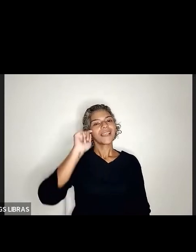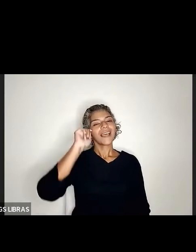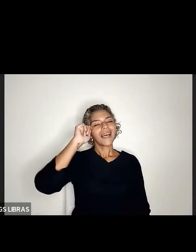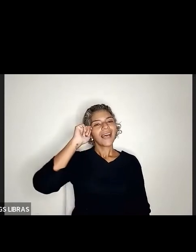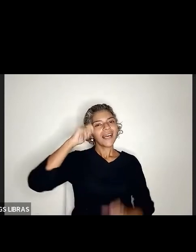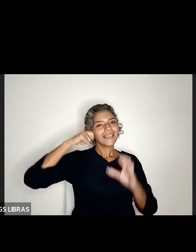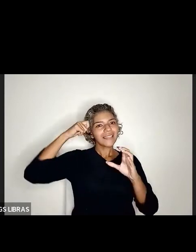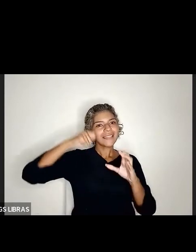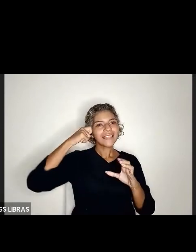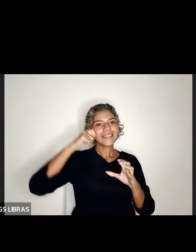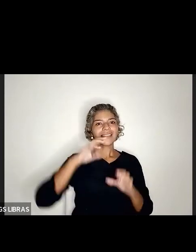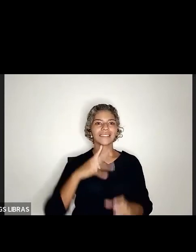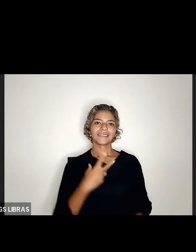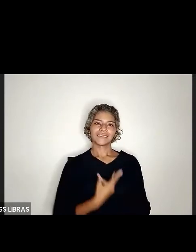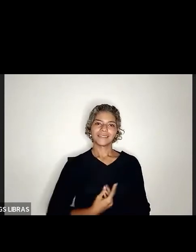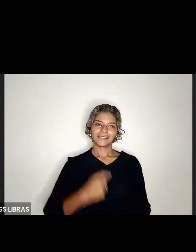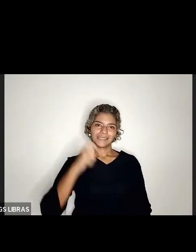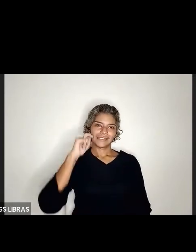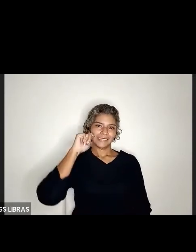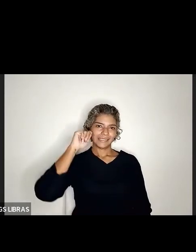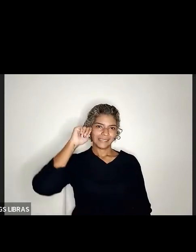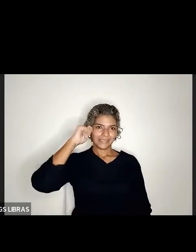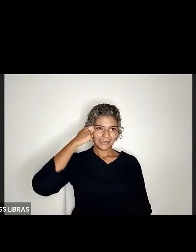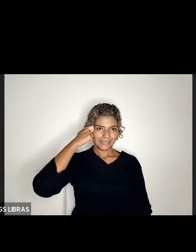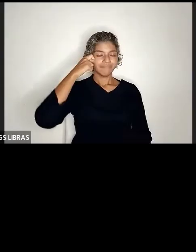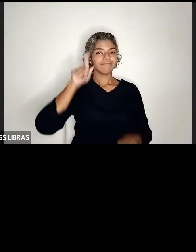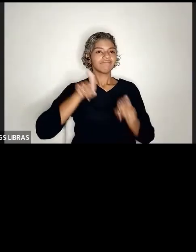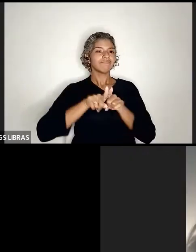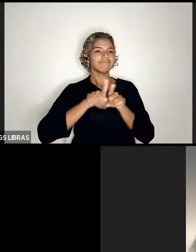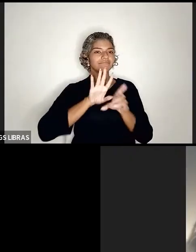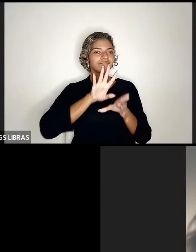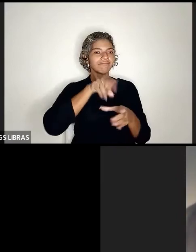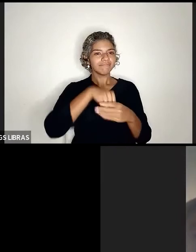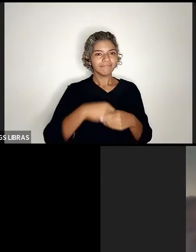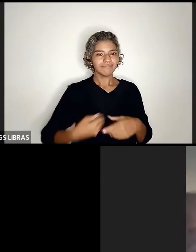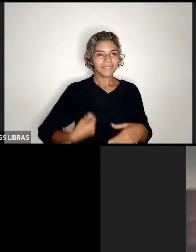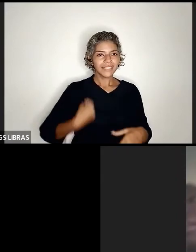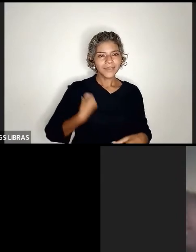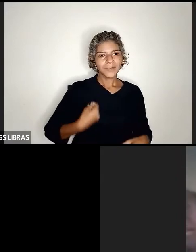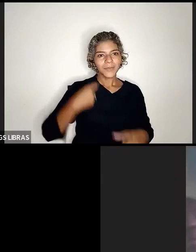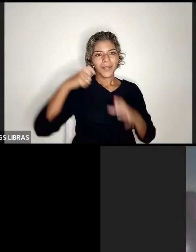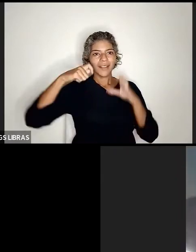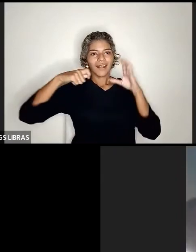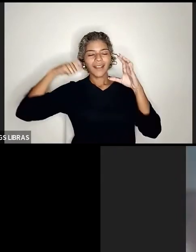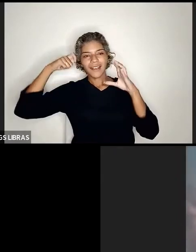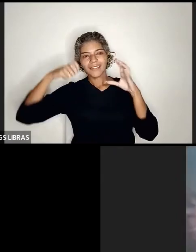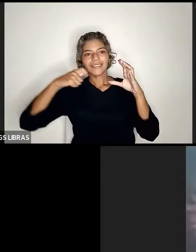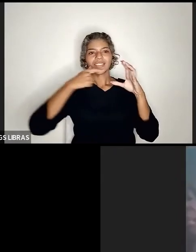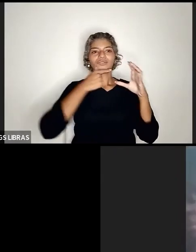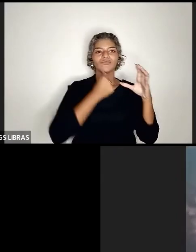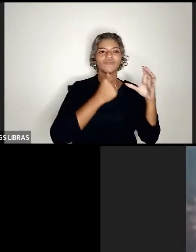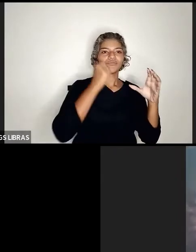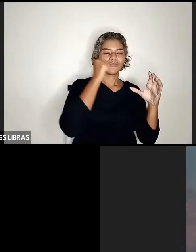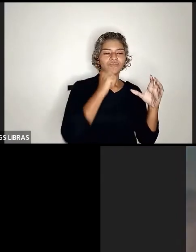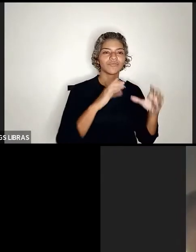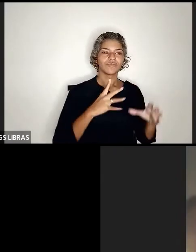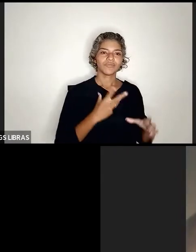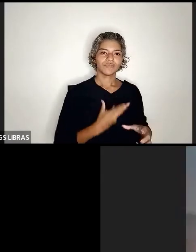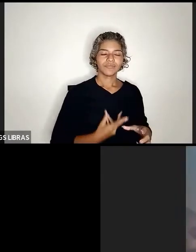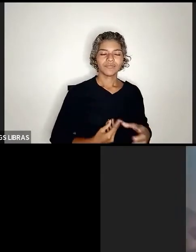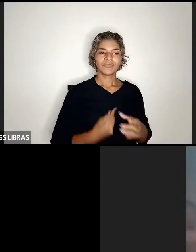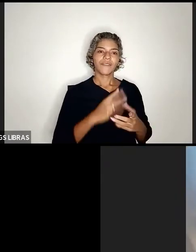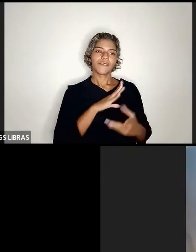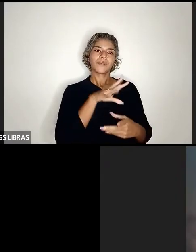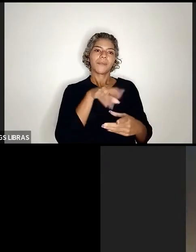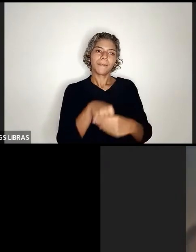parte do coletivo Transarte, formado por atrizes e atores trans, e em 2019, integrou o elenco da peça Cidadela,